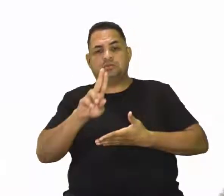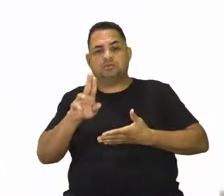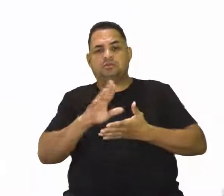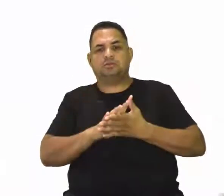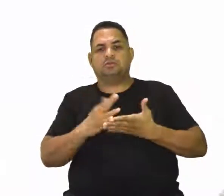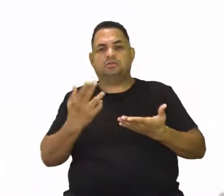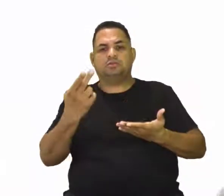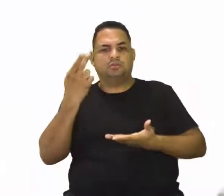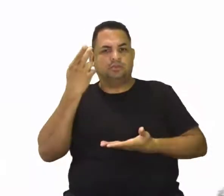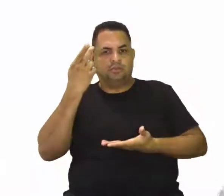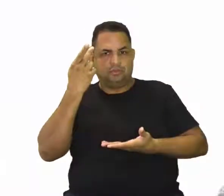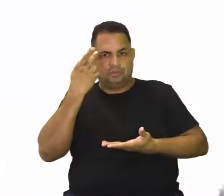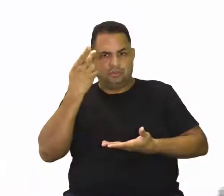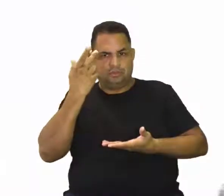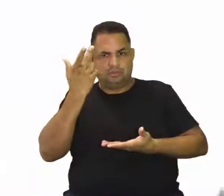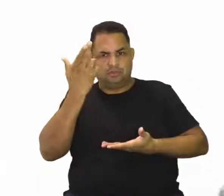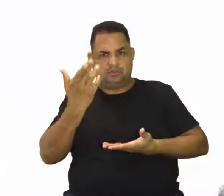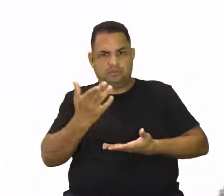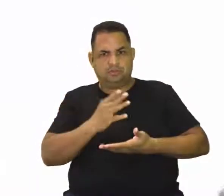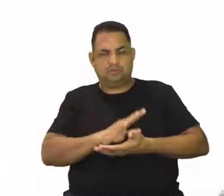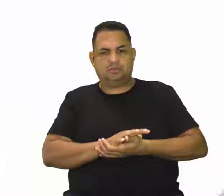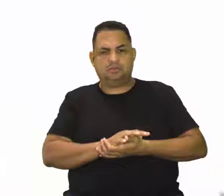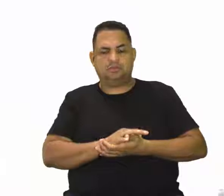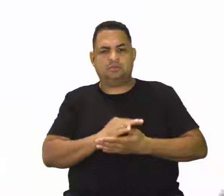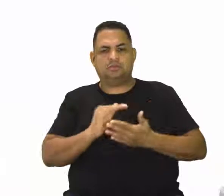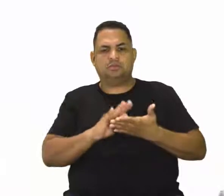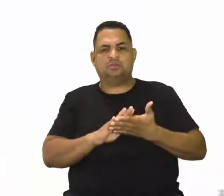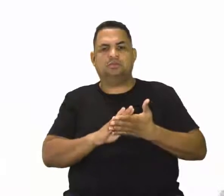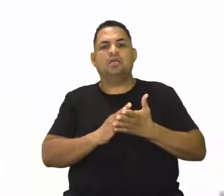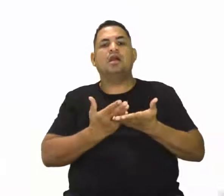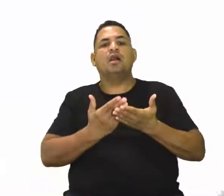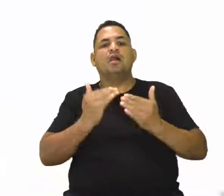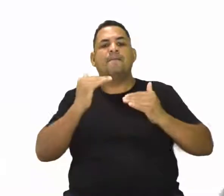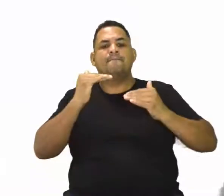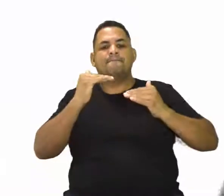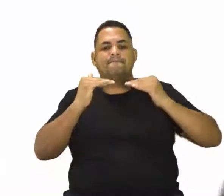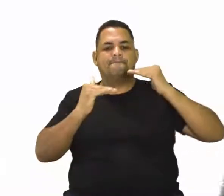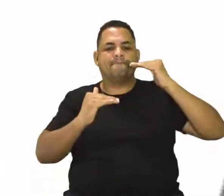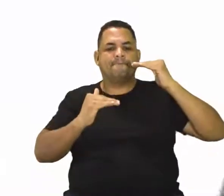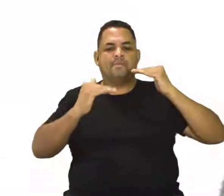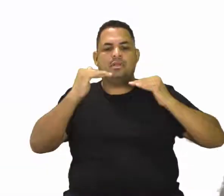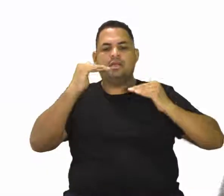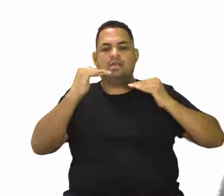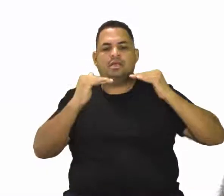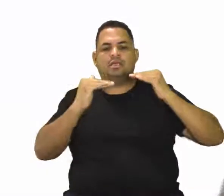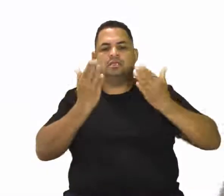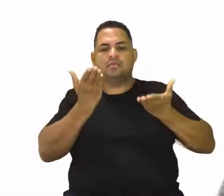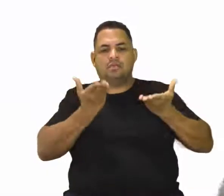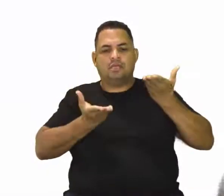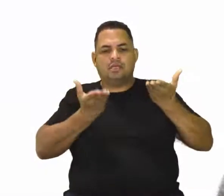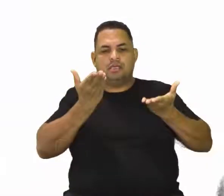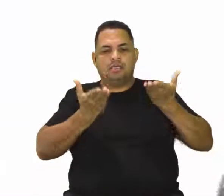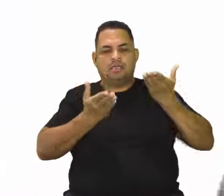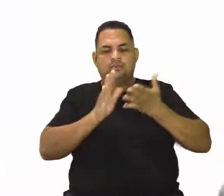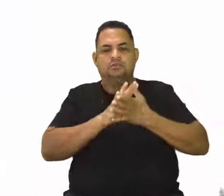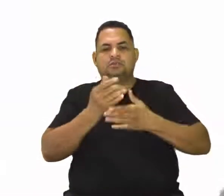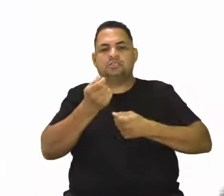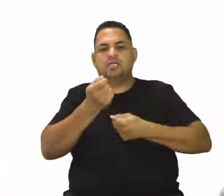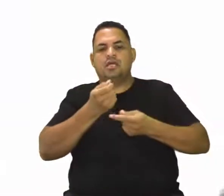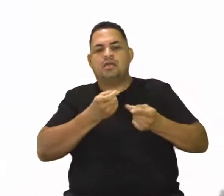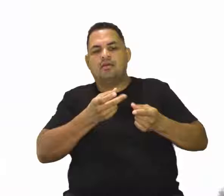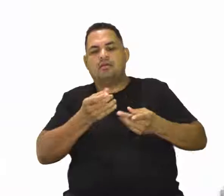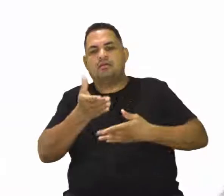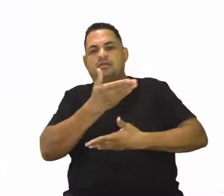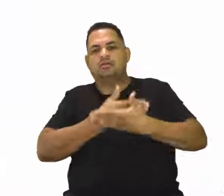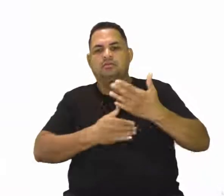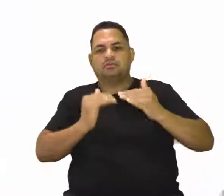E, geralmente, a balança comercial, ela tem que ficar aqui. Ela tem que ficar nivelada. Nem